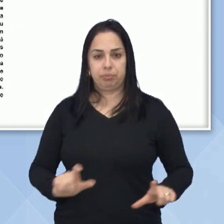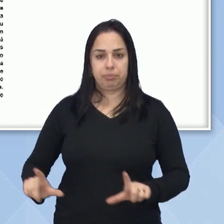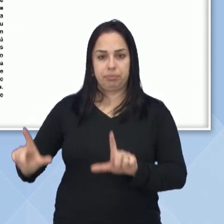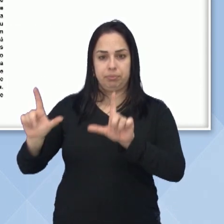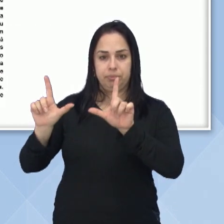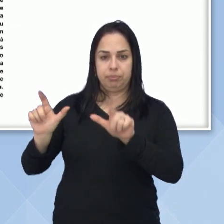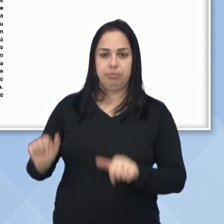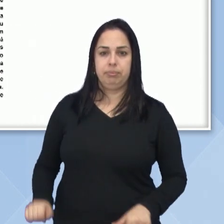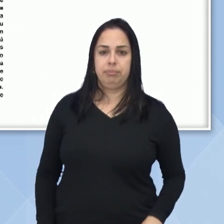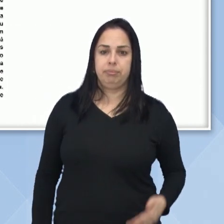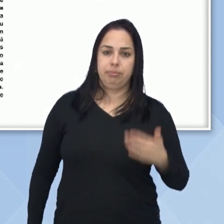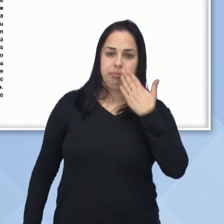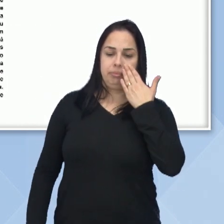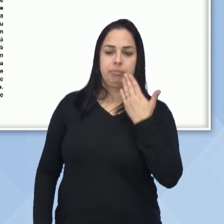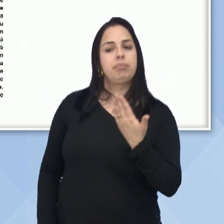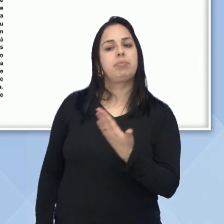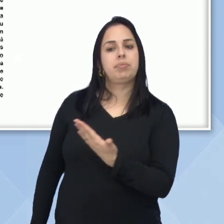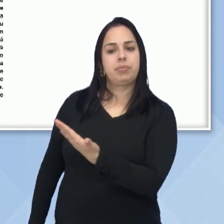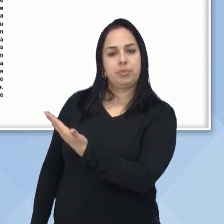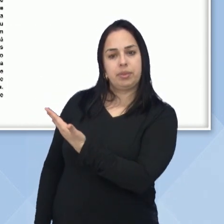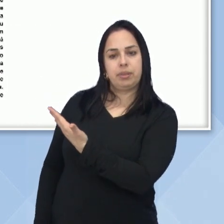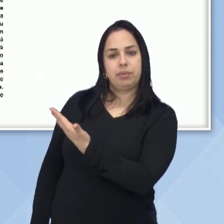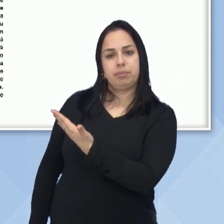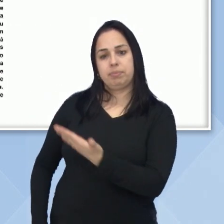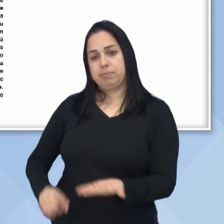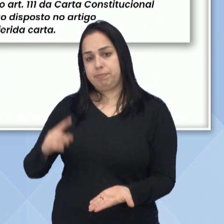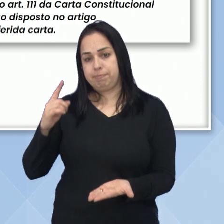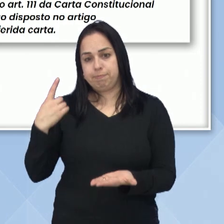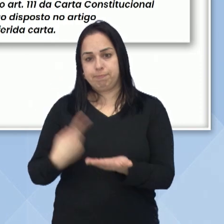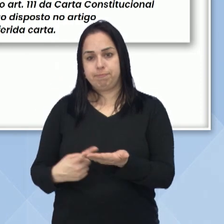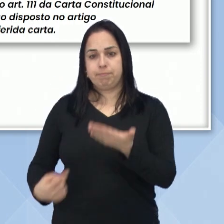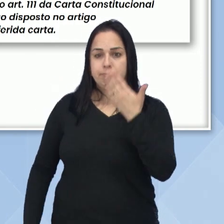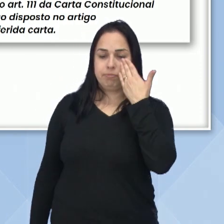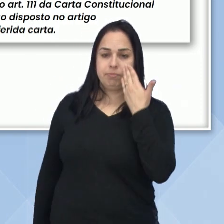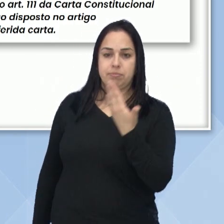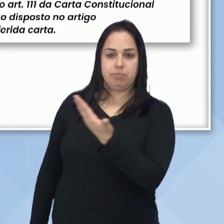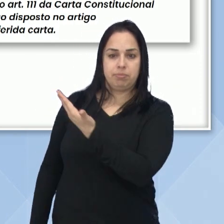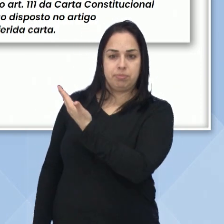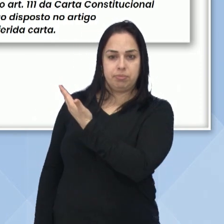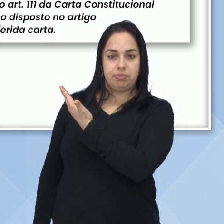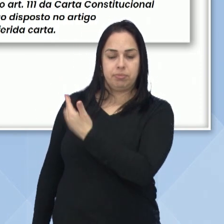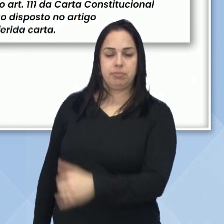essa. Essa é o acórdão, pode passar.